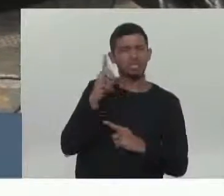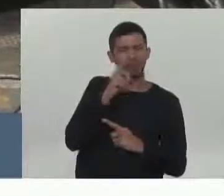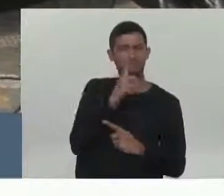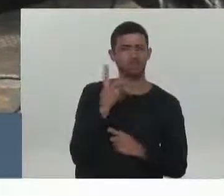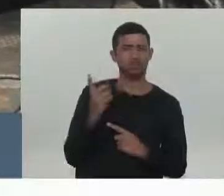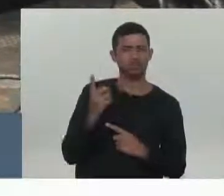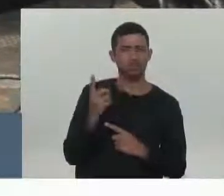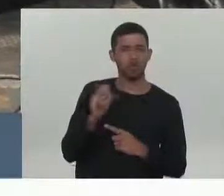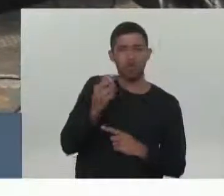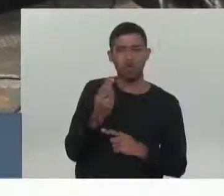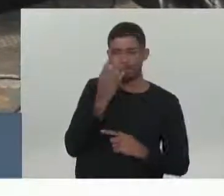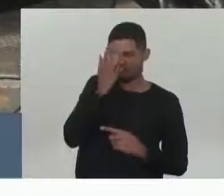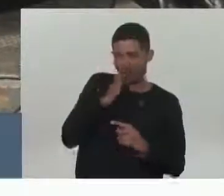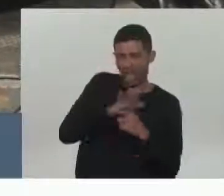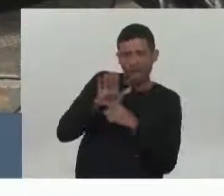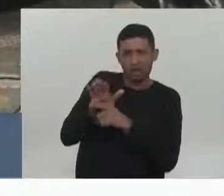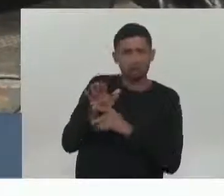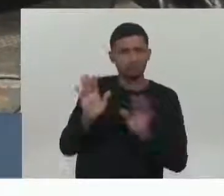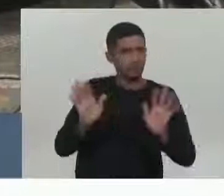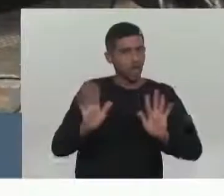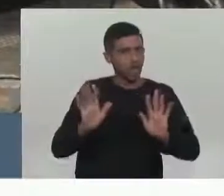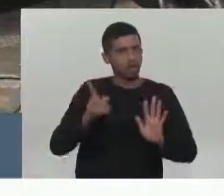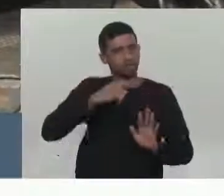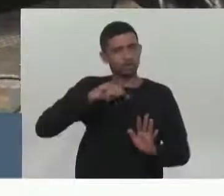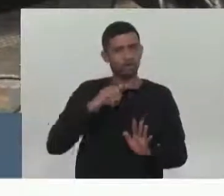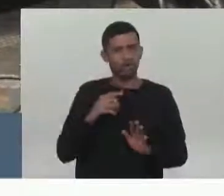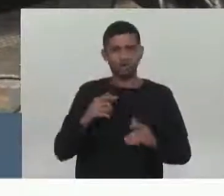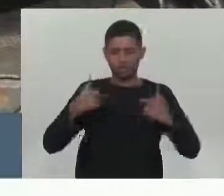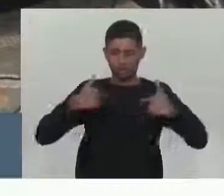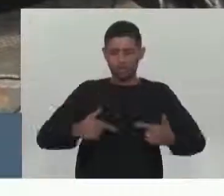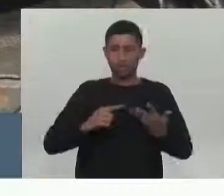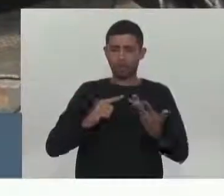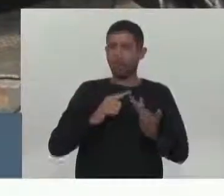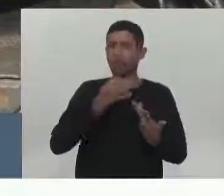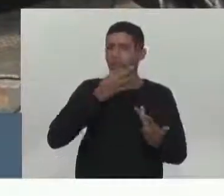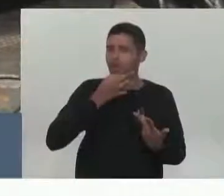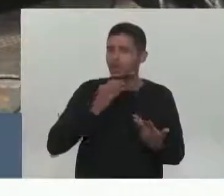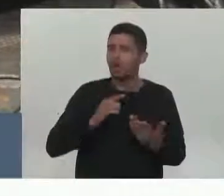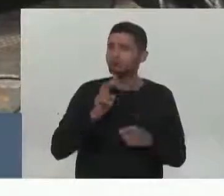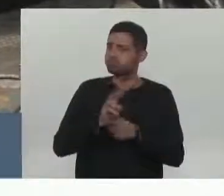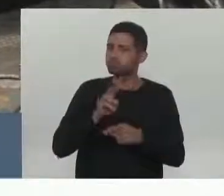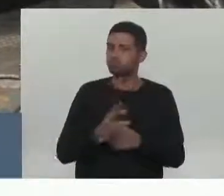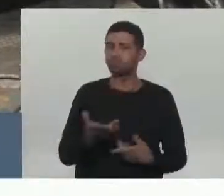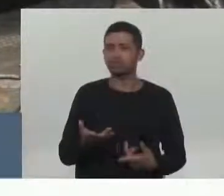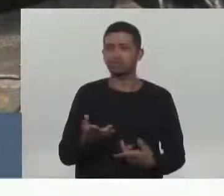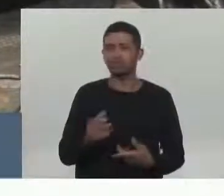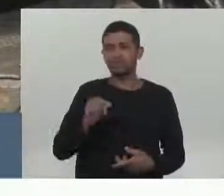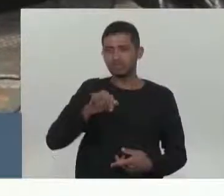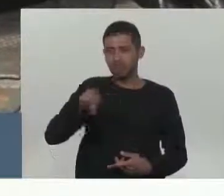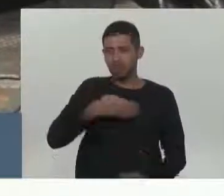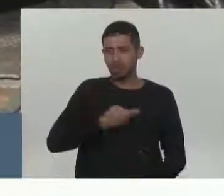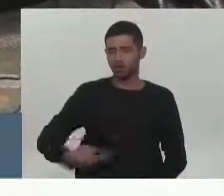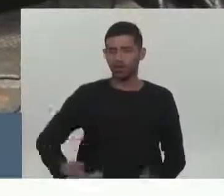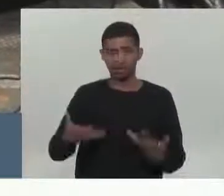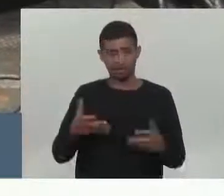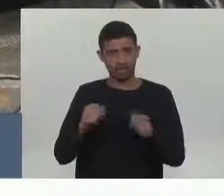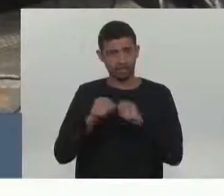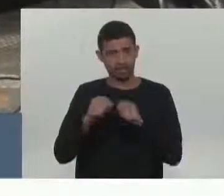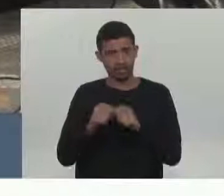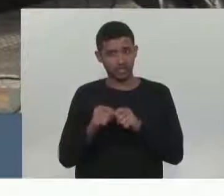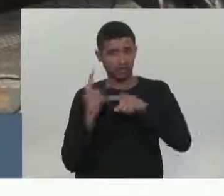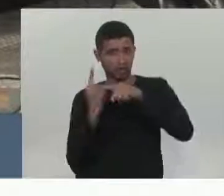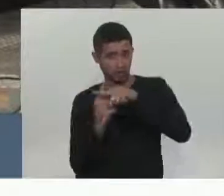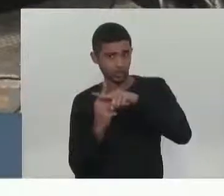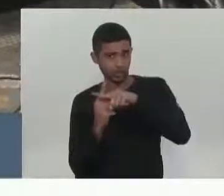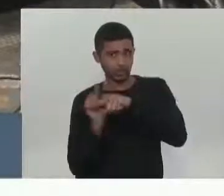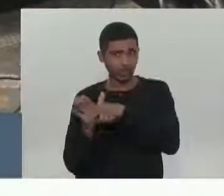vender facilidade. A gente está aqui para defender as nossas posições naquilo que o governo quiser fazer, que a gente entender que é positivo para o Estado do